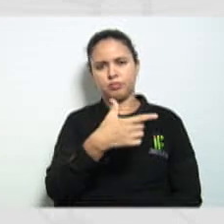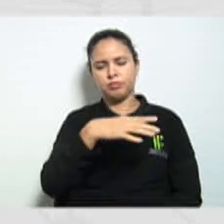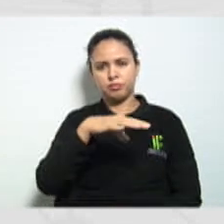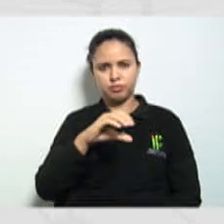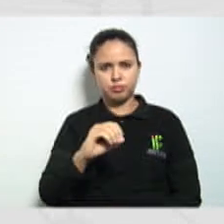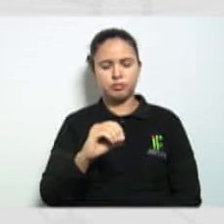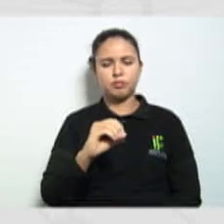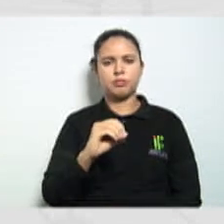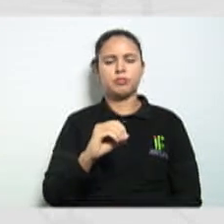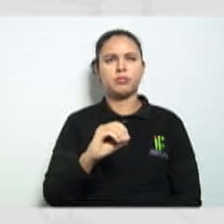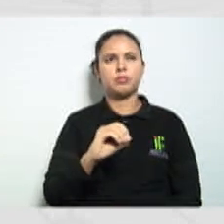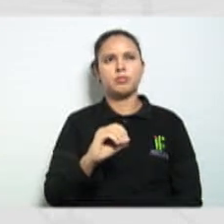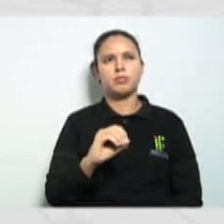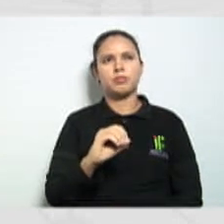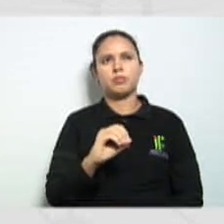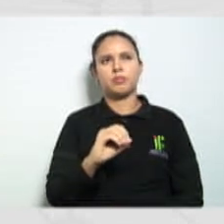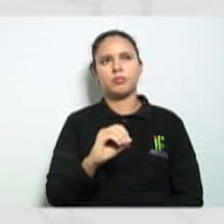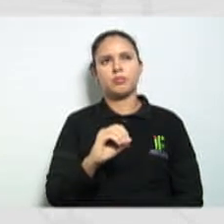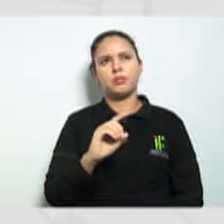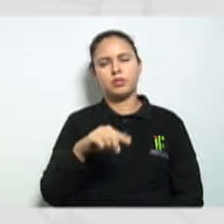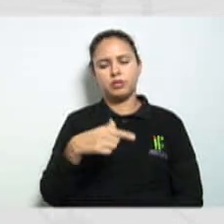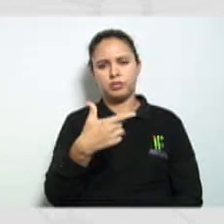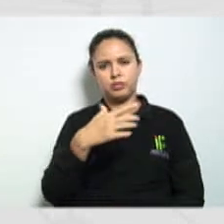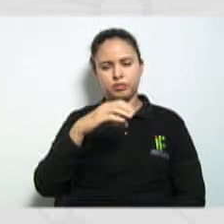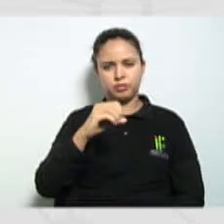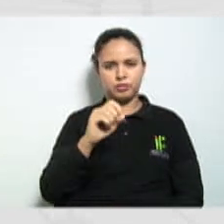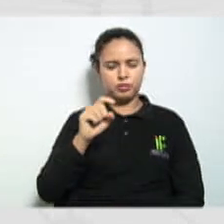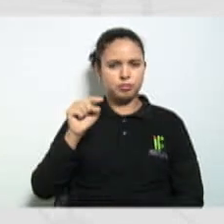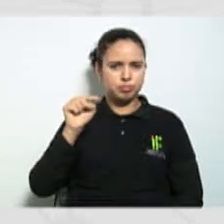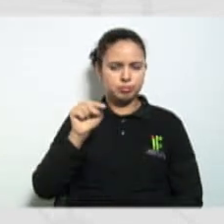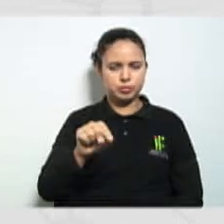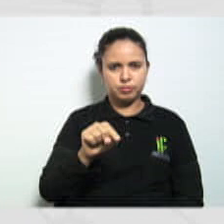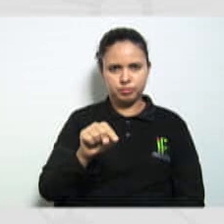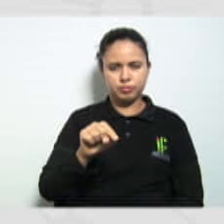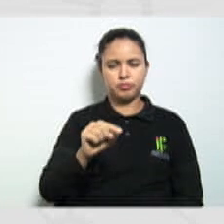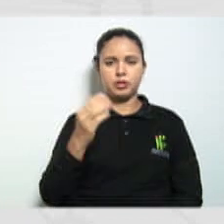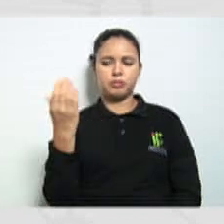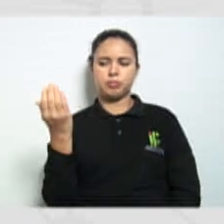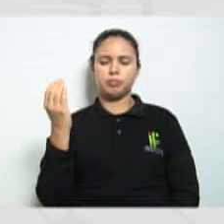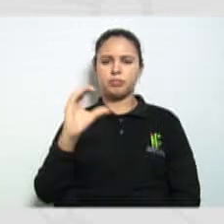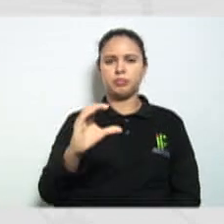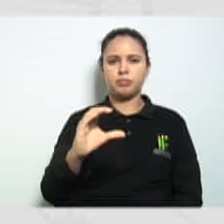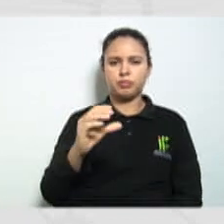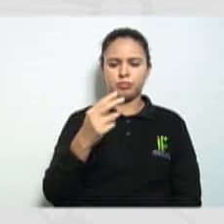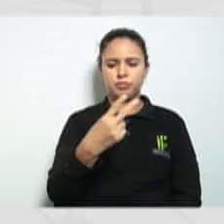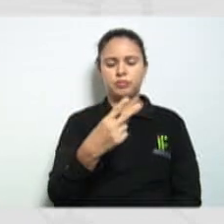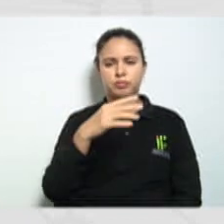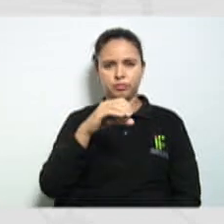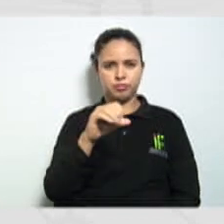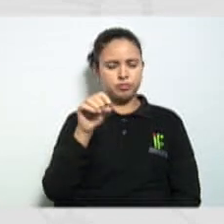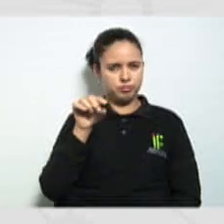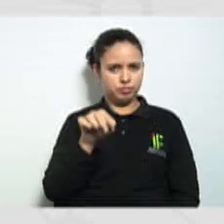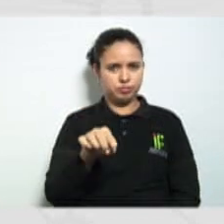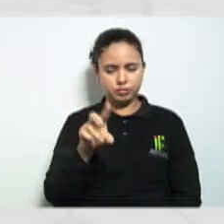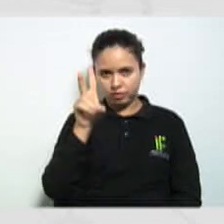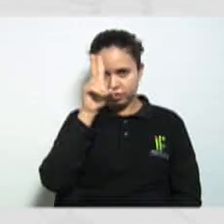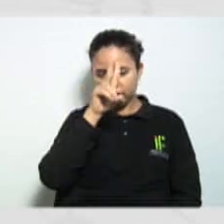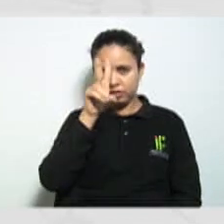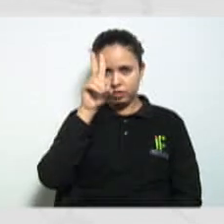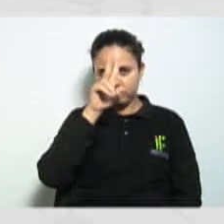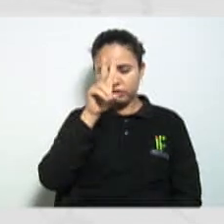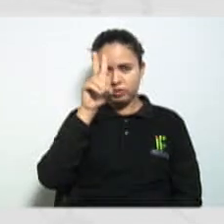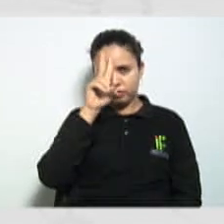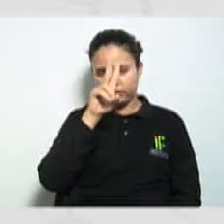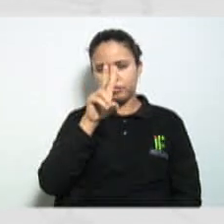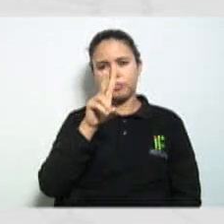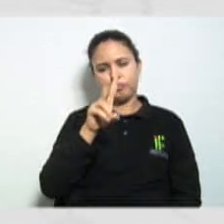débitos 20 mil, total de créditos 20 mil. Lembram lá da questão